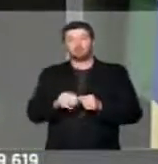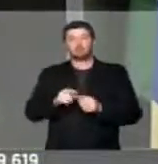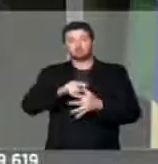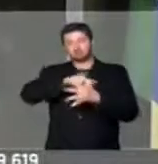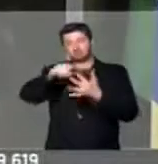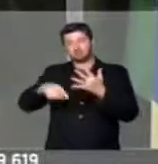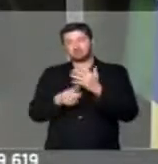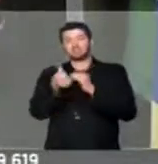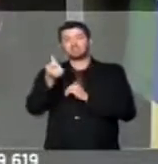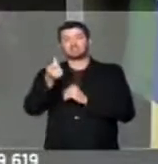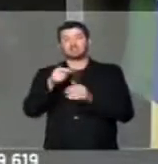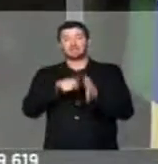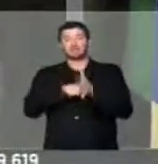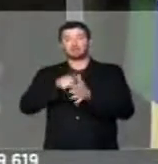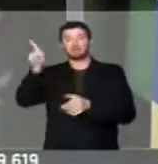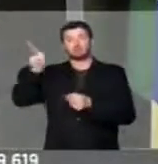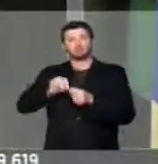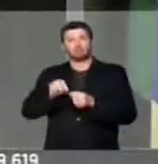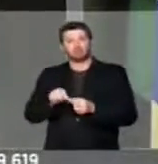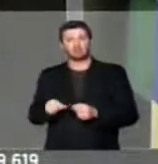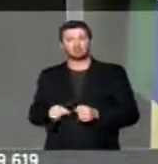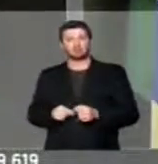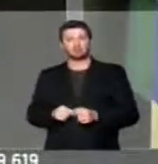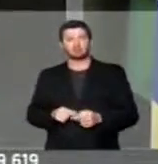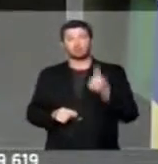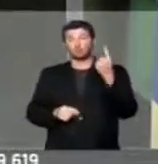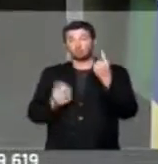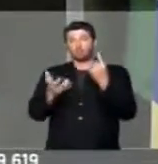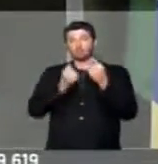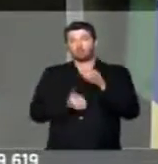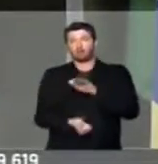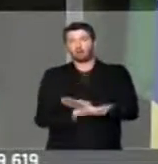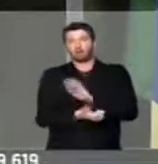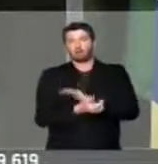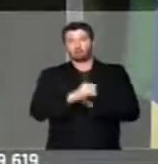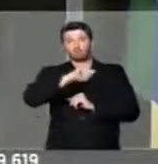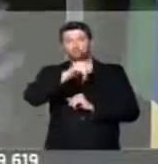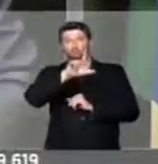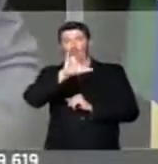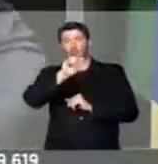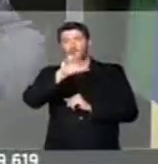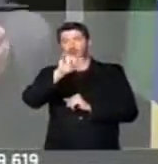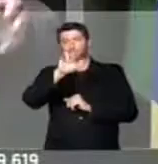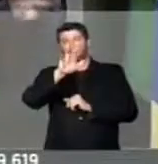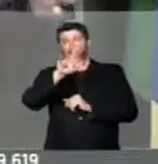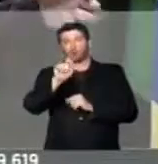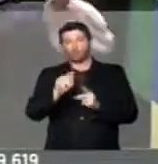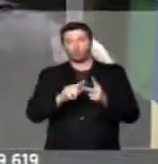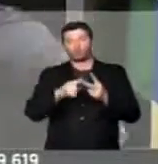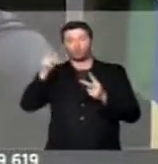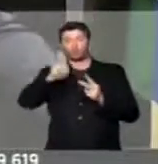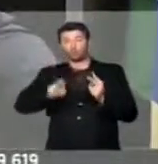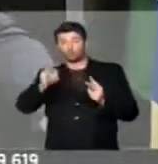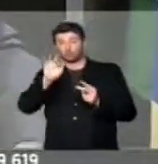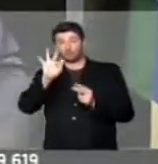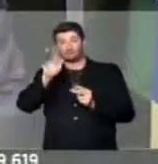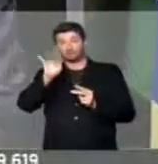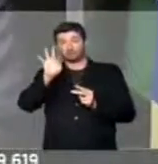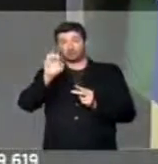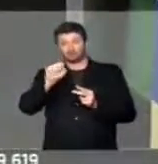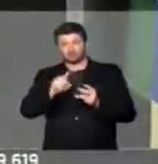seis enquete que ele responde não é só receber propina do júlio camargo o outras a utilização do fgts